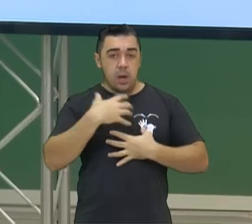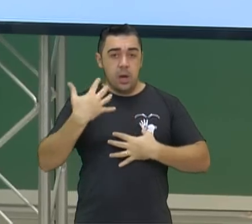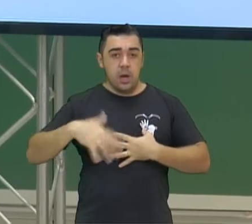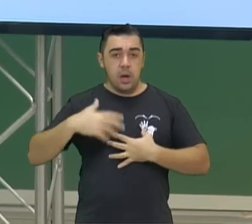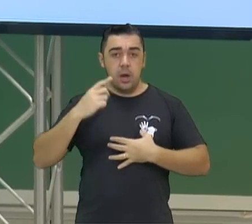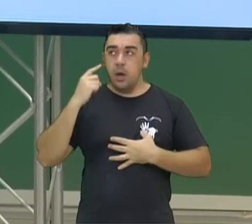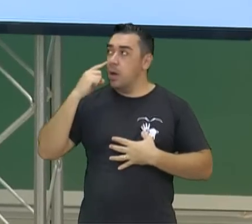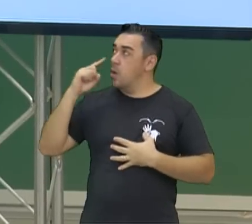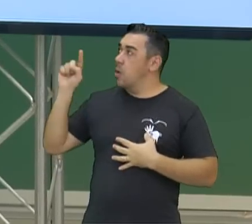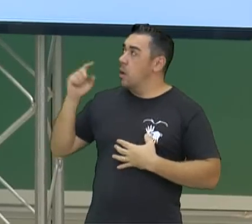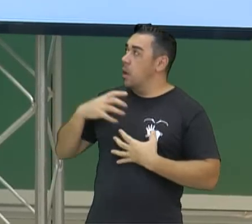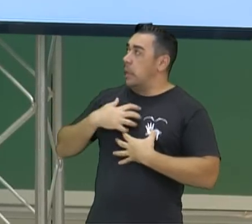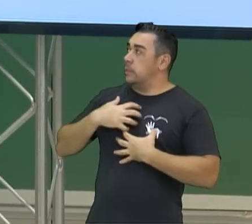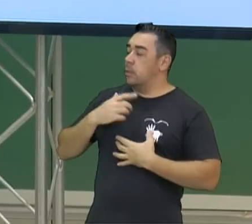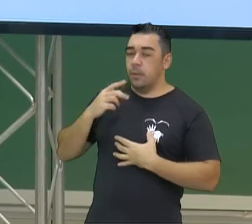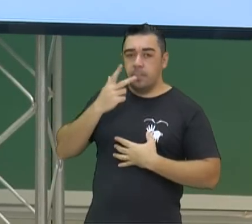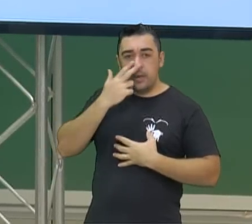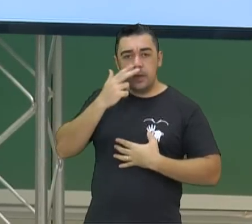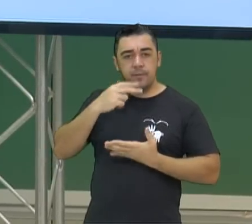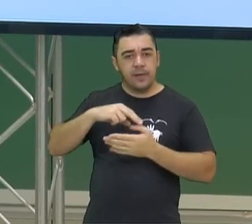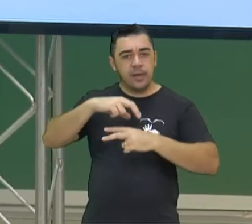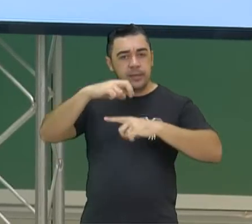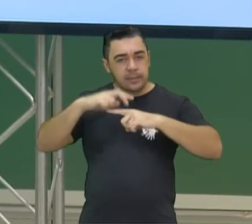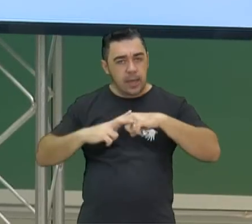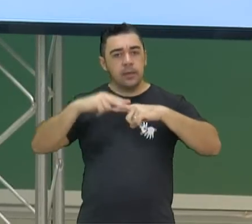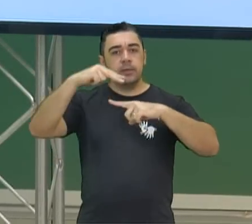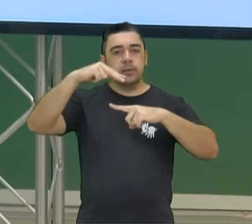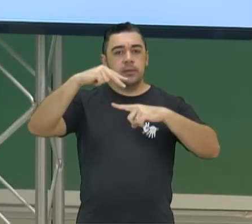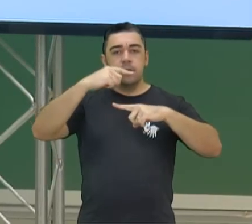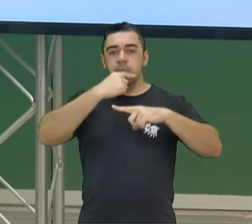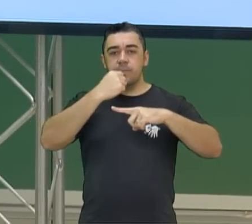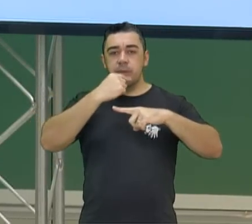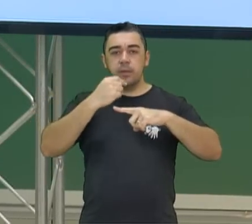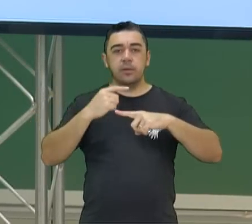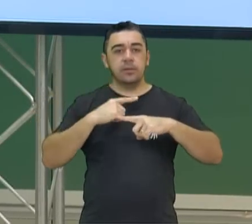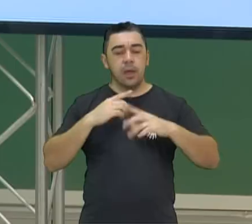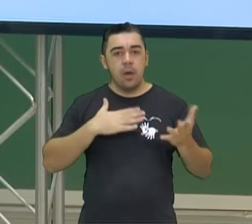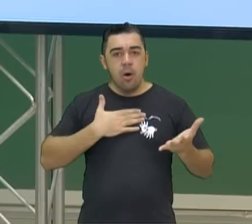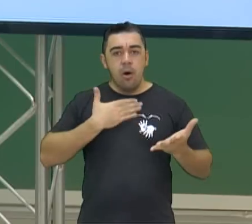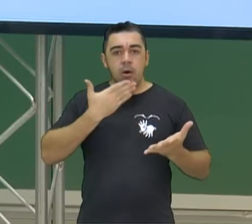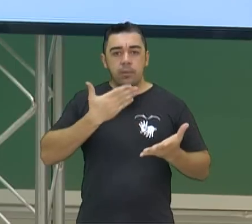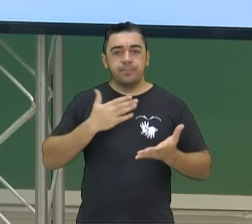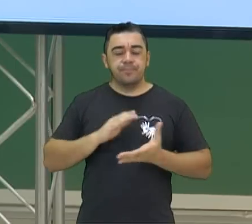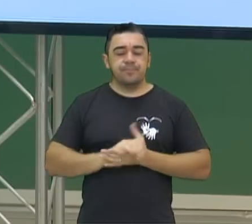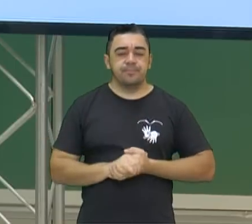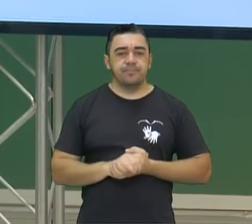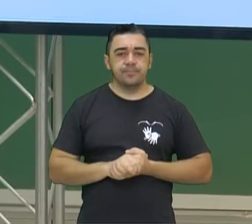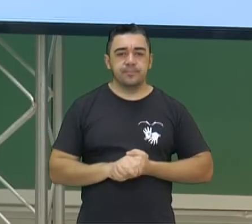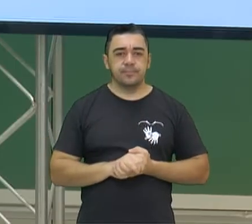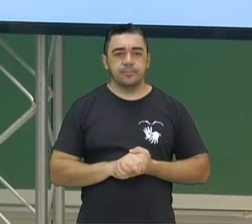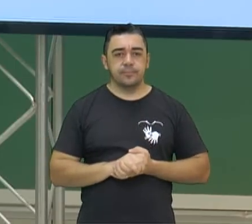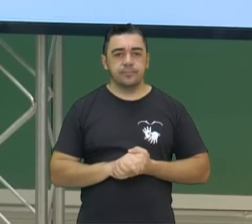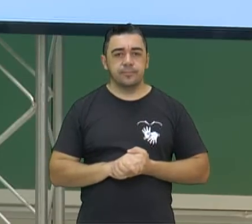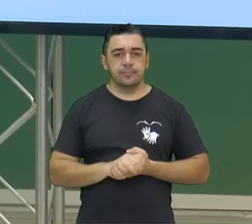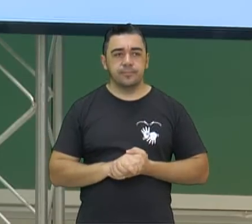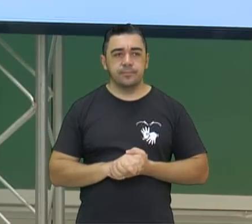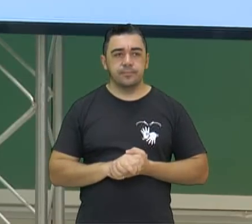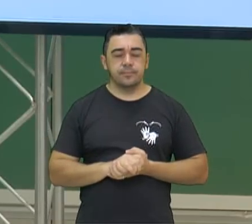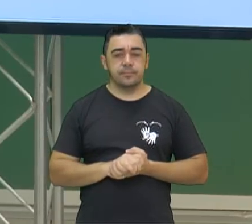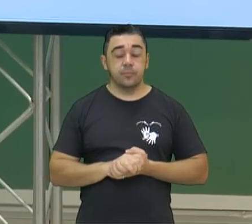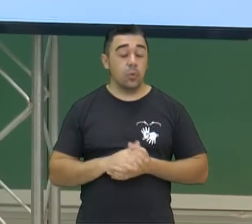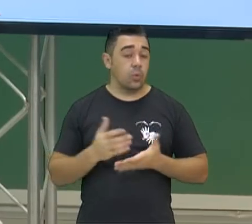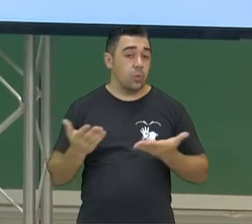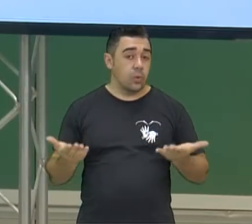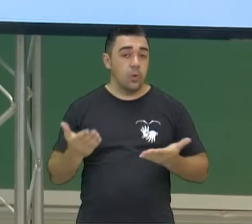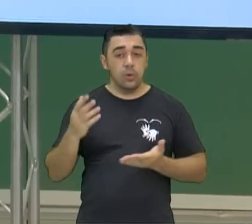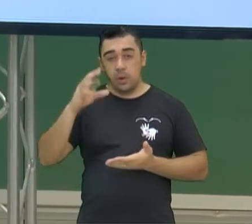vai cair, vai se desmanchar no chão. E ele até tira o fôlego das pessoas, Certo? Mas vamos ver um